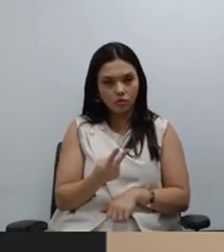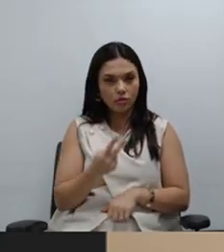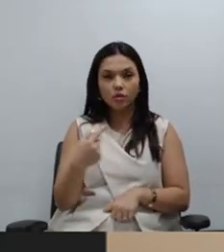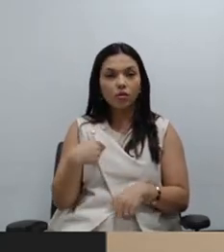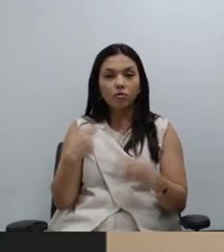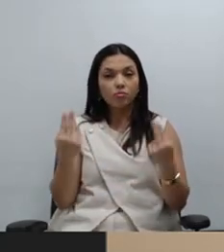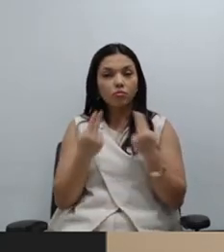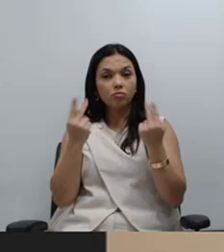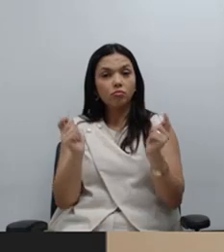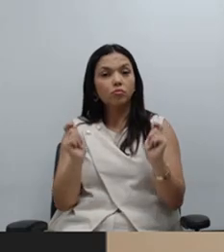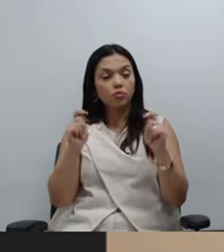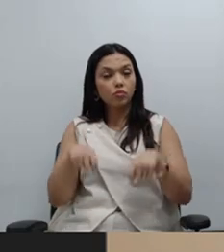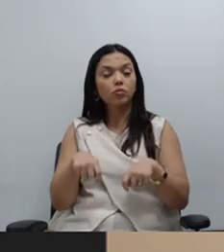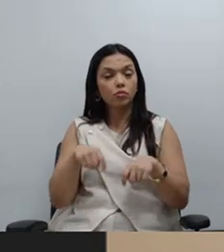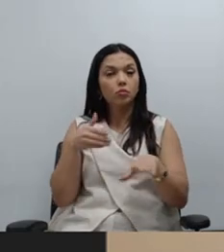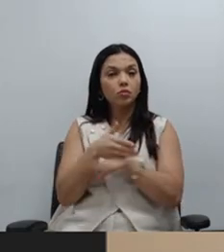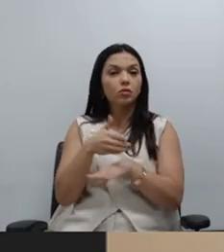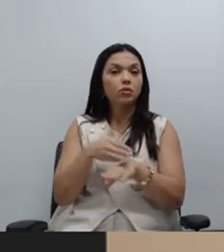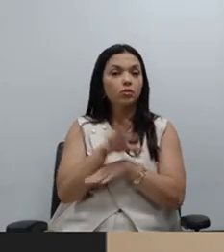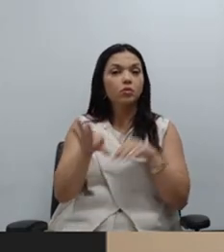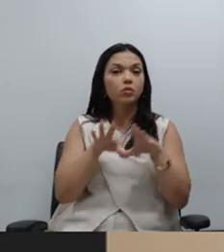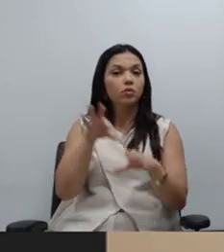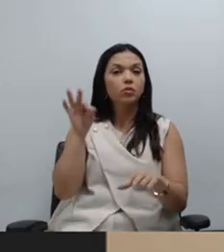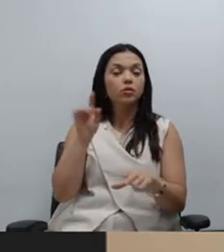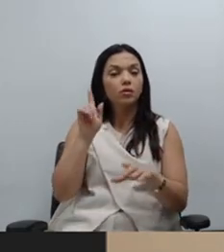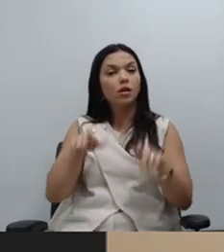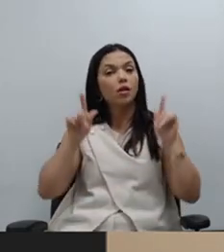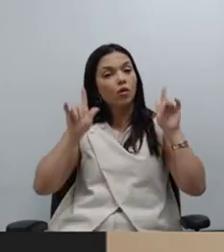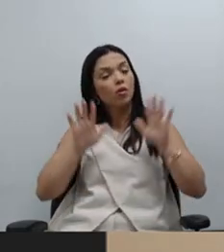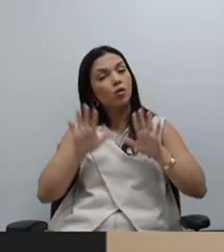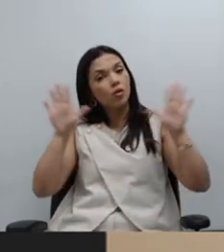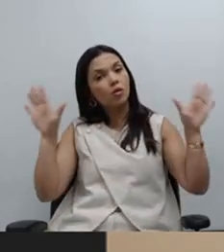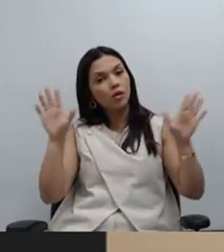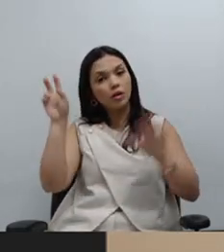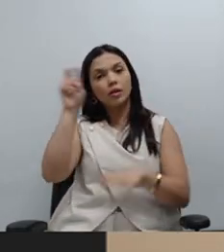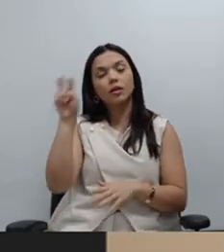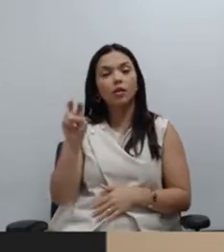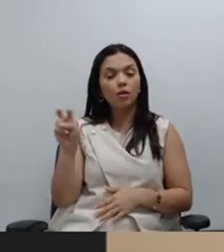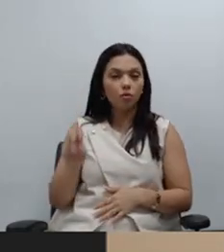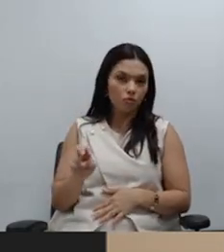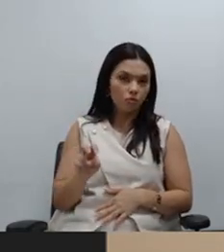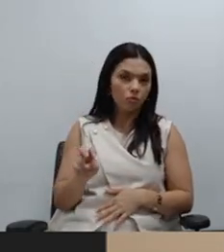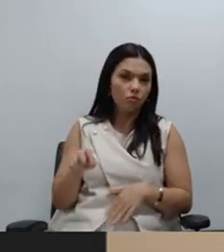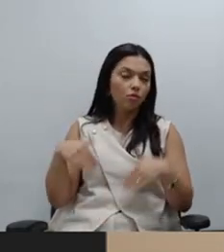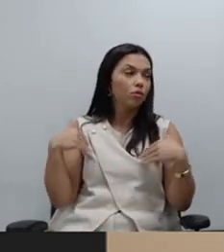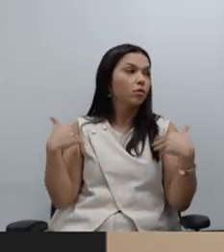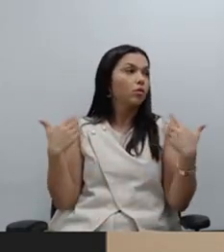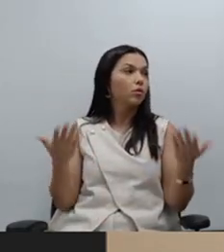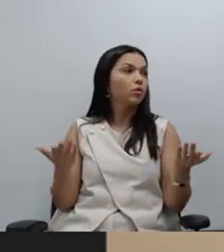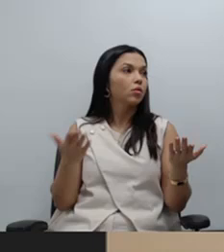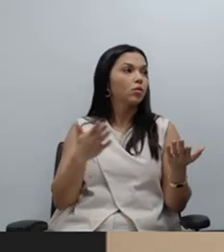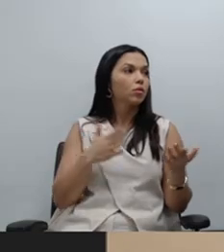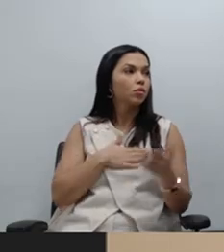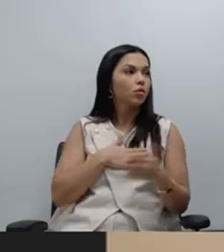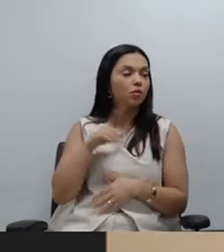pude participar do sorteio para o SIC Guarulhos quintas-feiras. Reitero, minha primeira